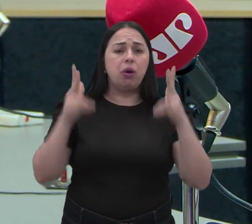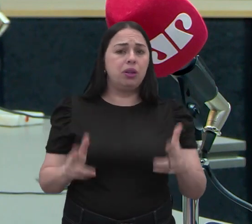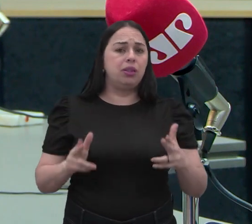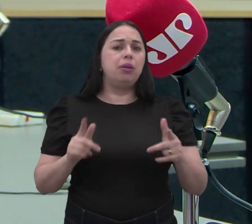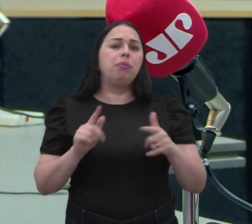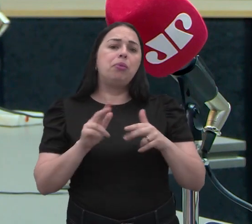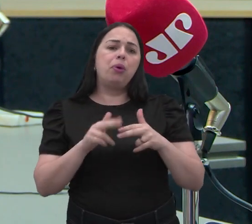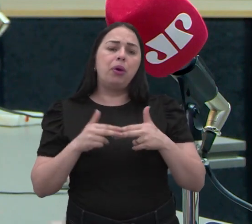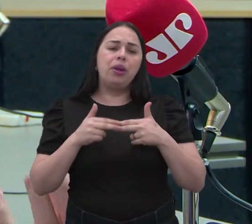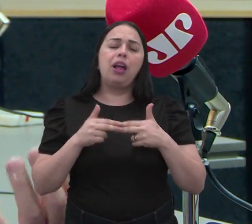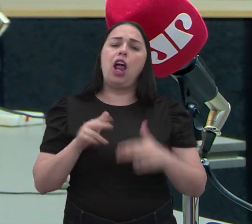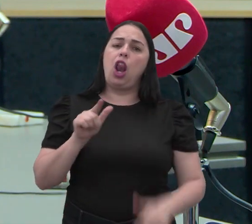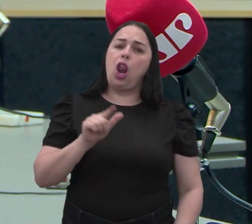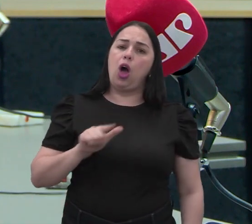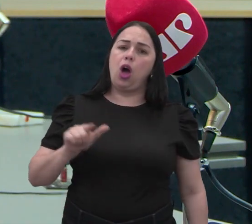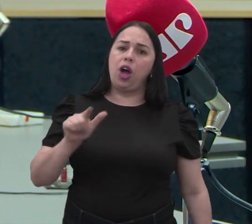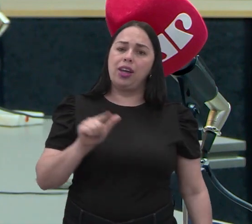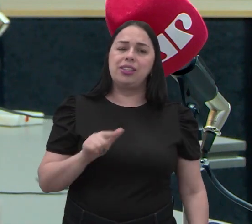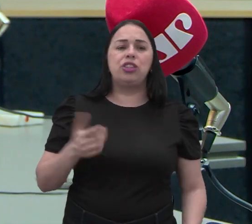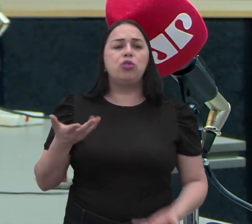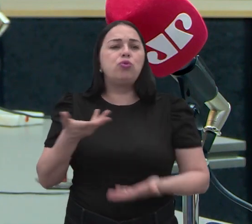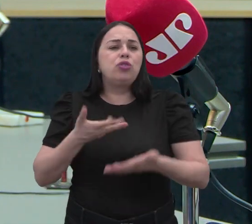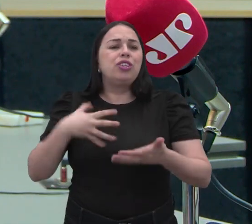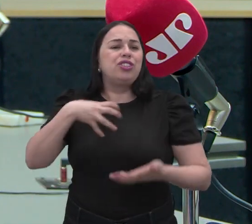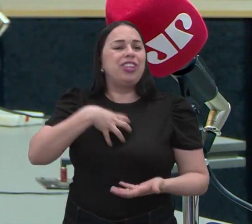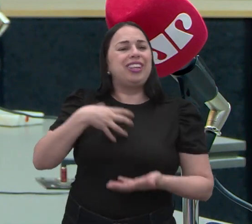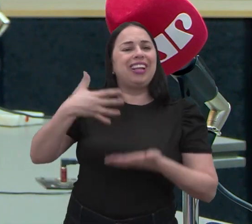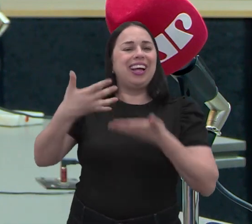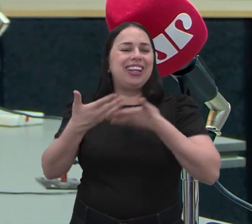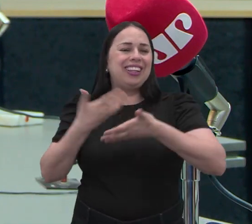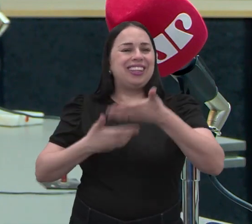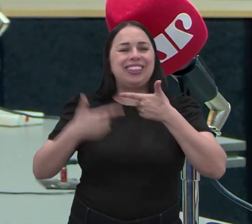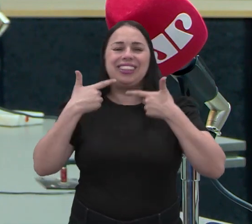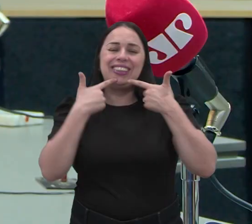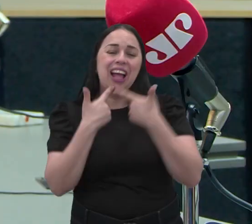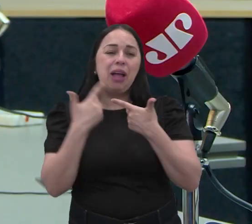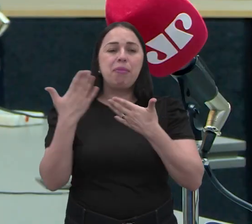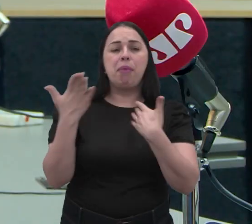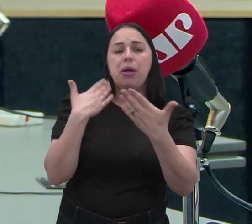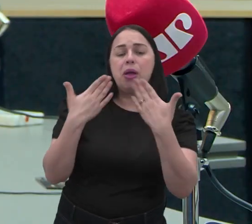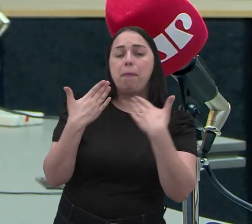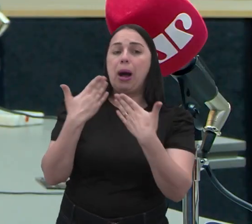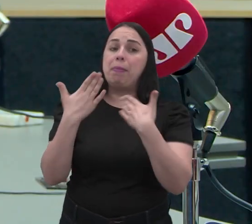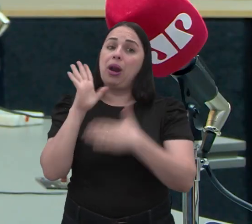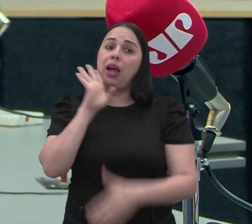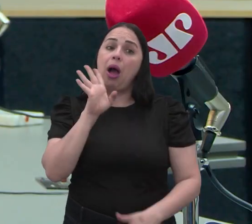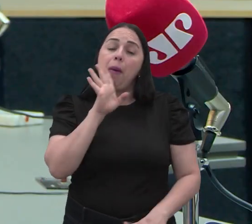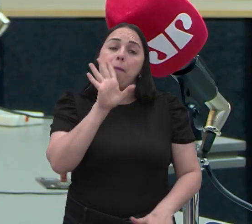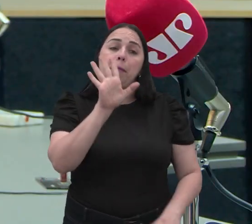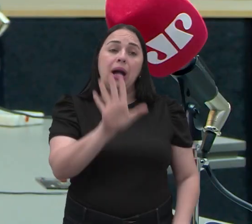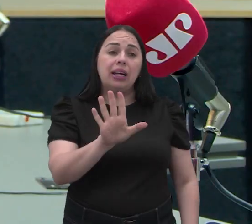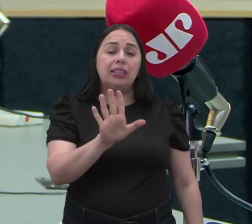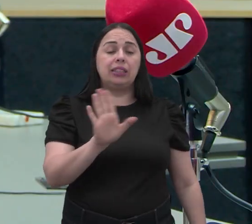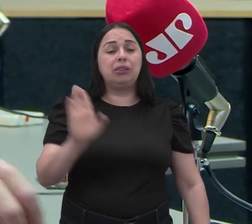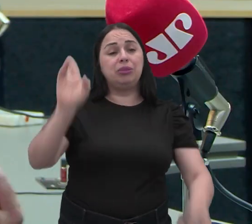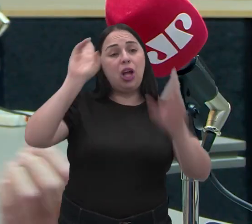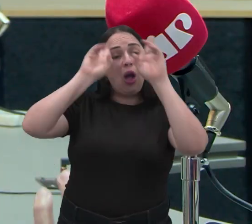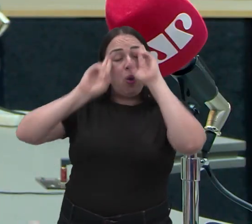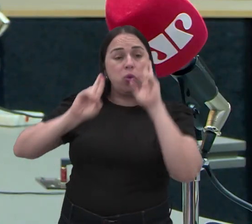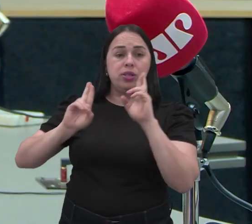gente procura levar isso, óbvio, de uma forma descontraída, até para o papo no rádio ser legal para quem está ouvindo, mas a gente